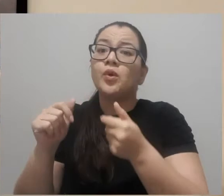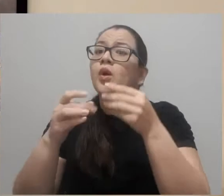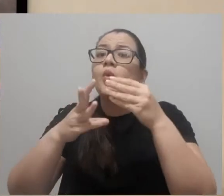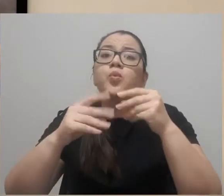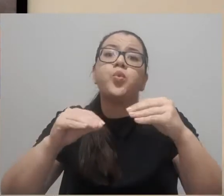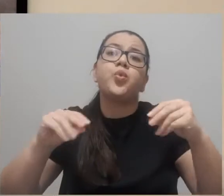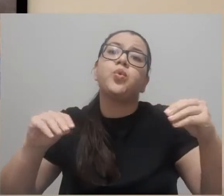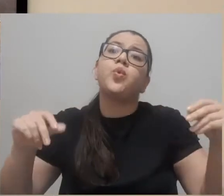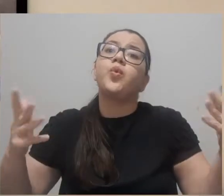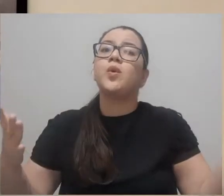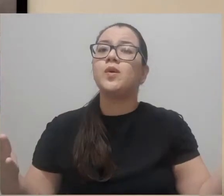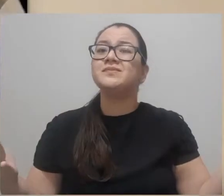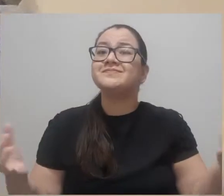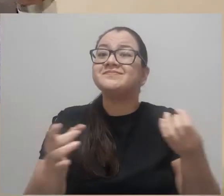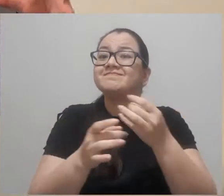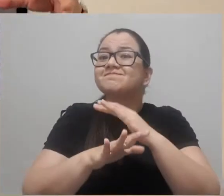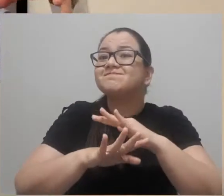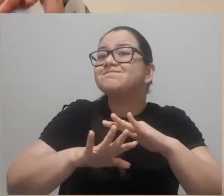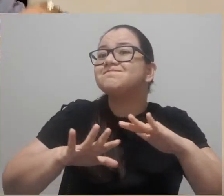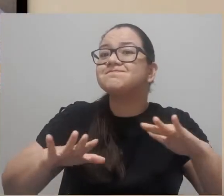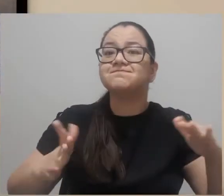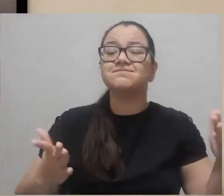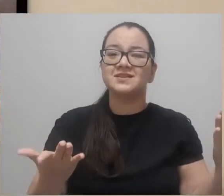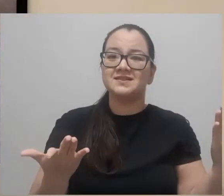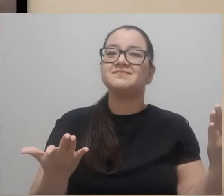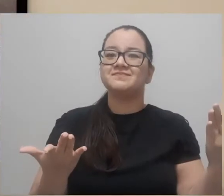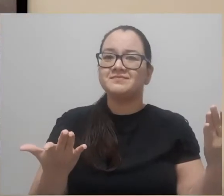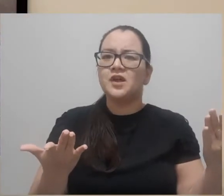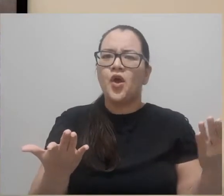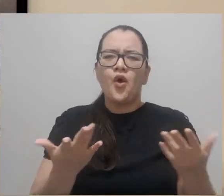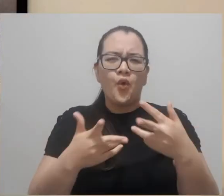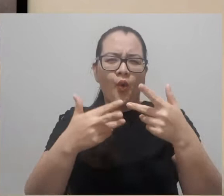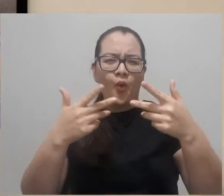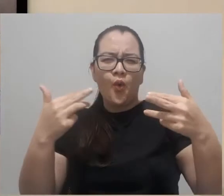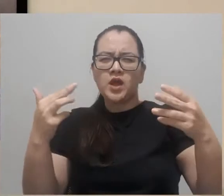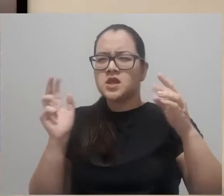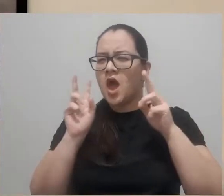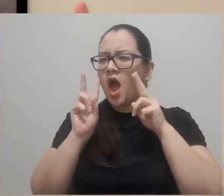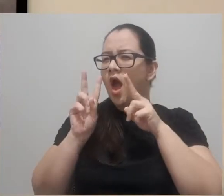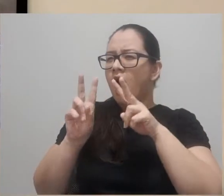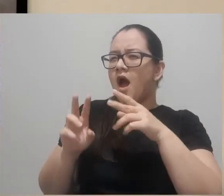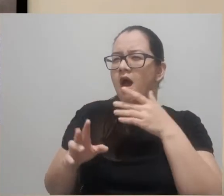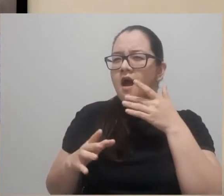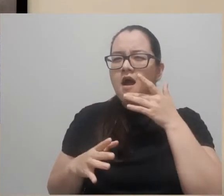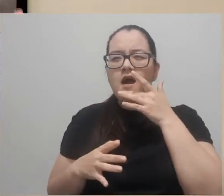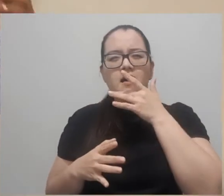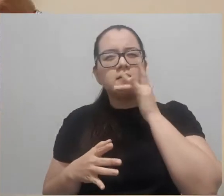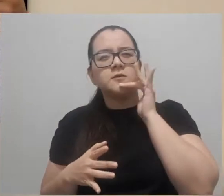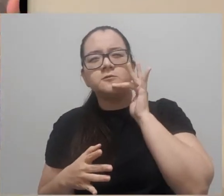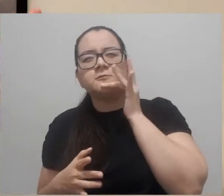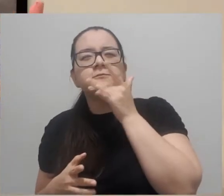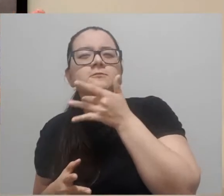tesouros, aquilo que muitas vezes enche os nossos olhos aqui deste mundo, eles são passageiros,